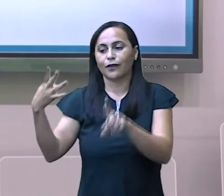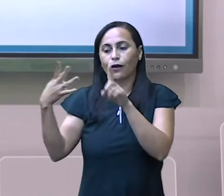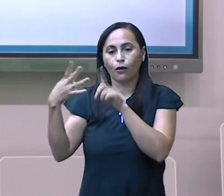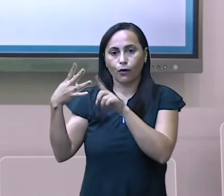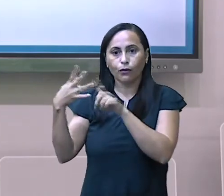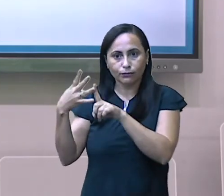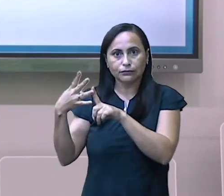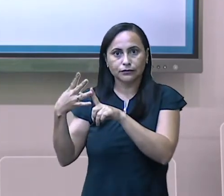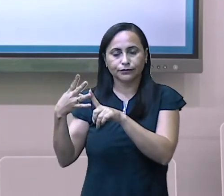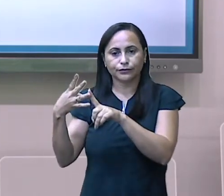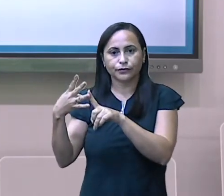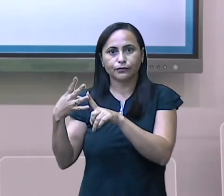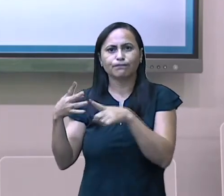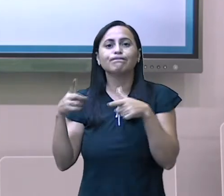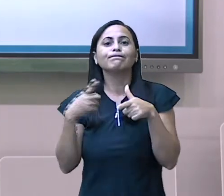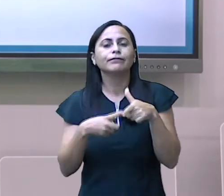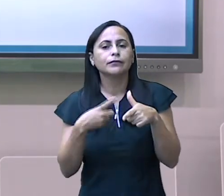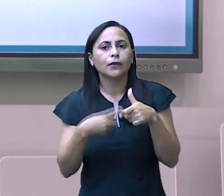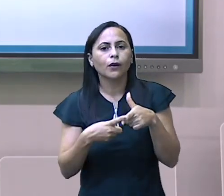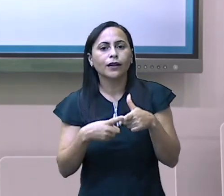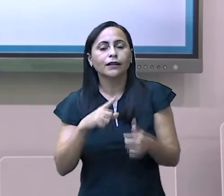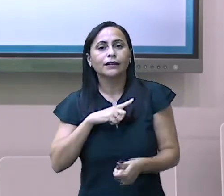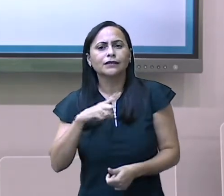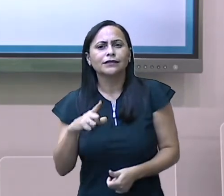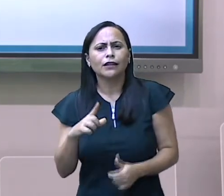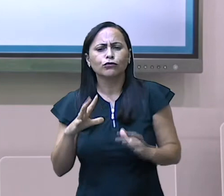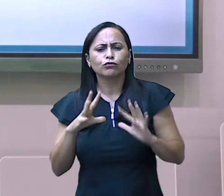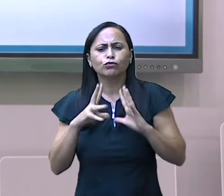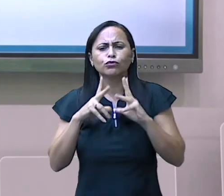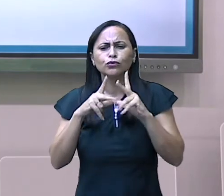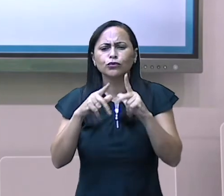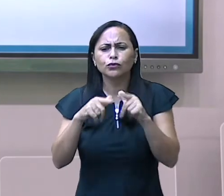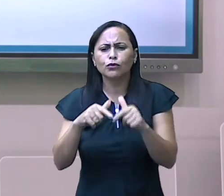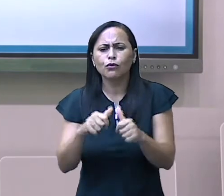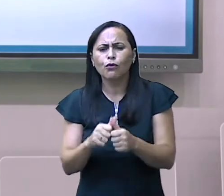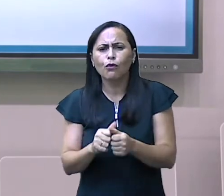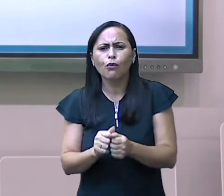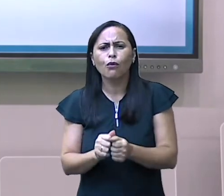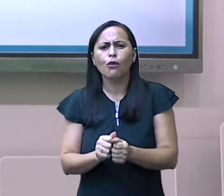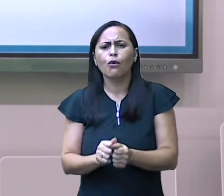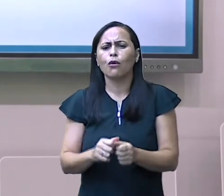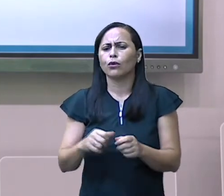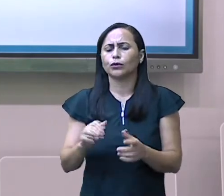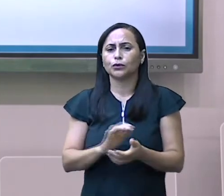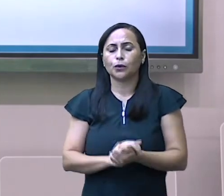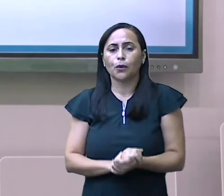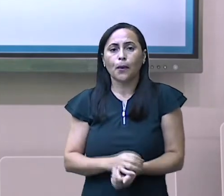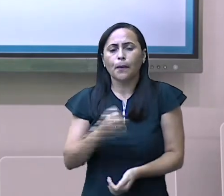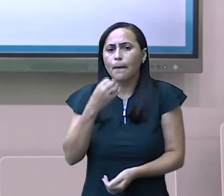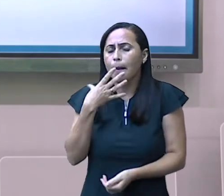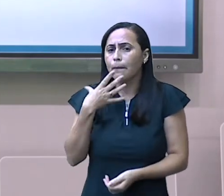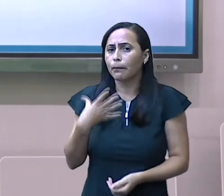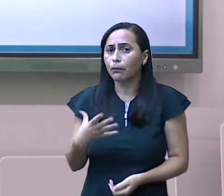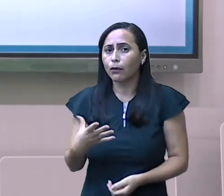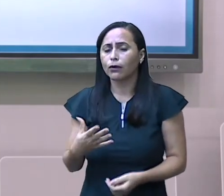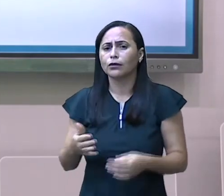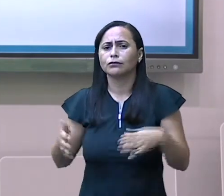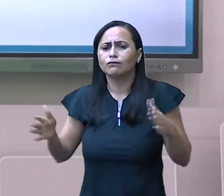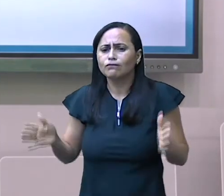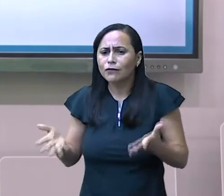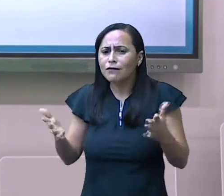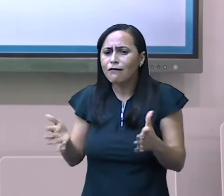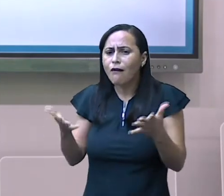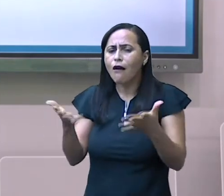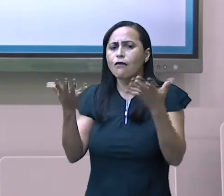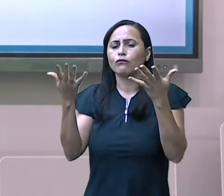umífero, porque ele tem todas as propriedades que é responsável para o desenvolvimento